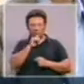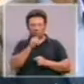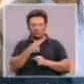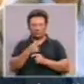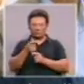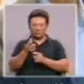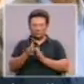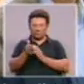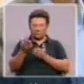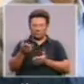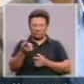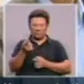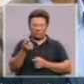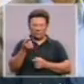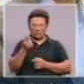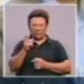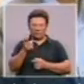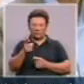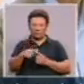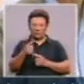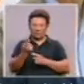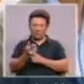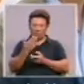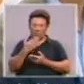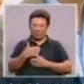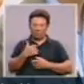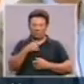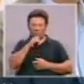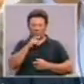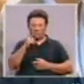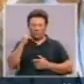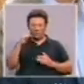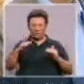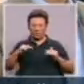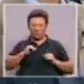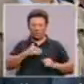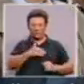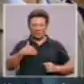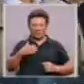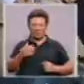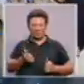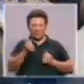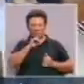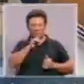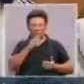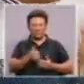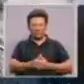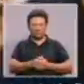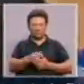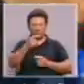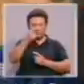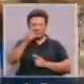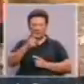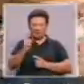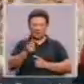utilizamos Esse é essas benesses para podermos equilibrar o nosso saúde melhor possível mas